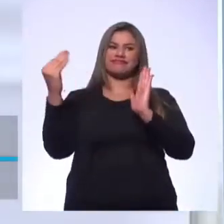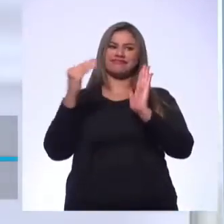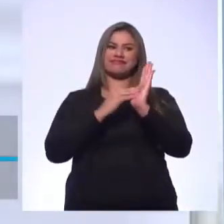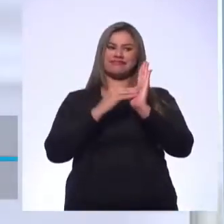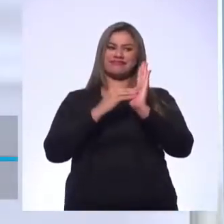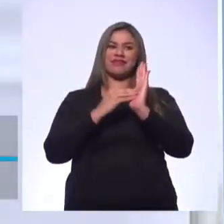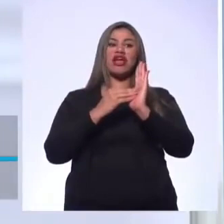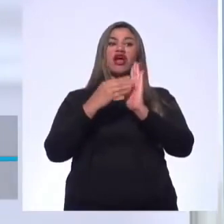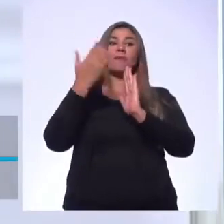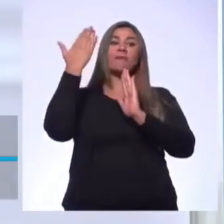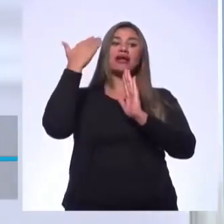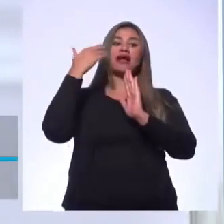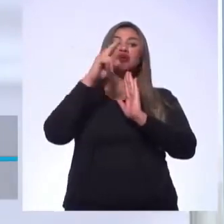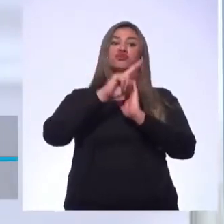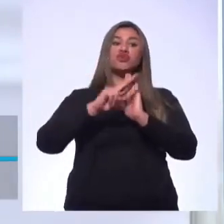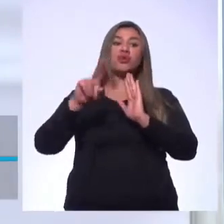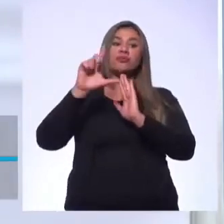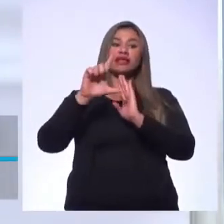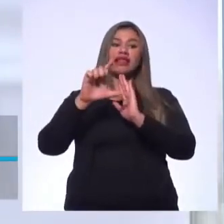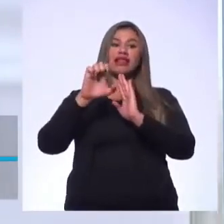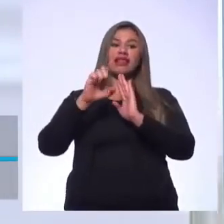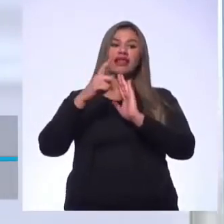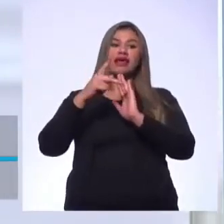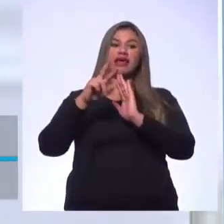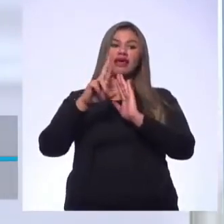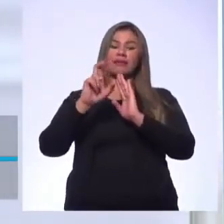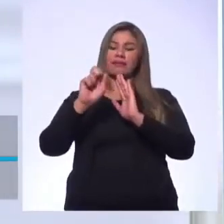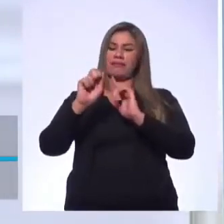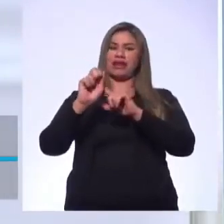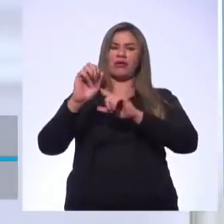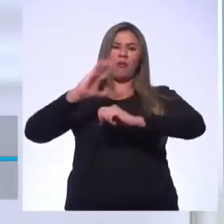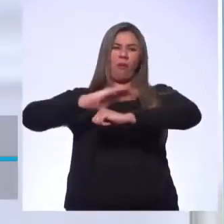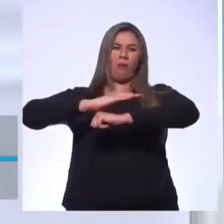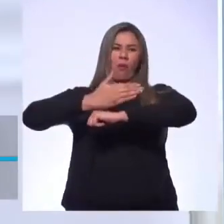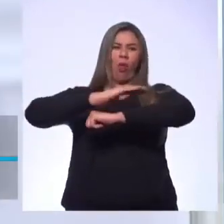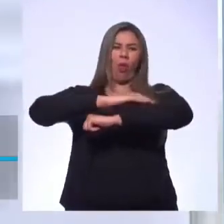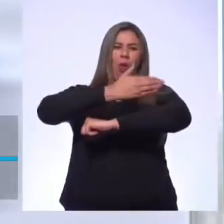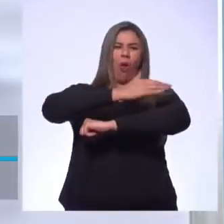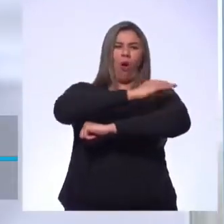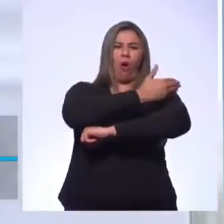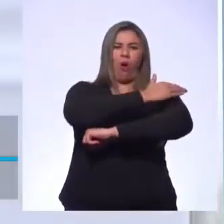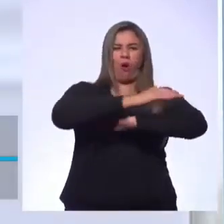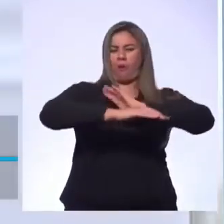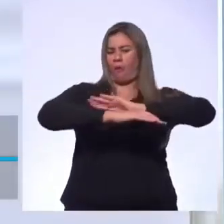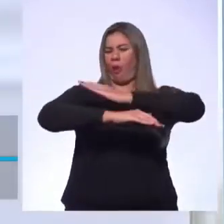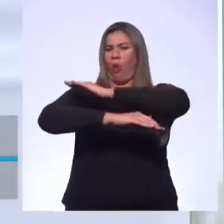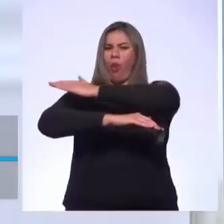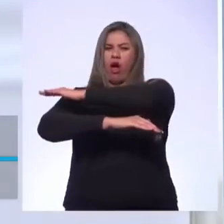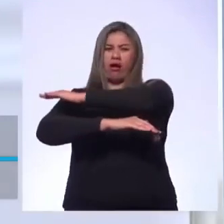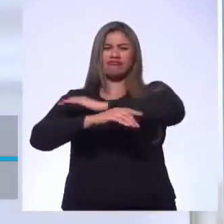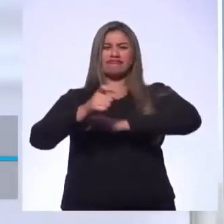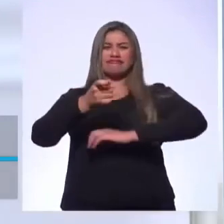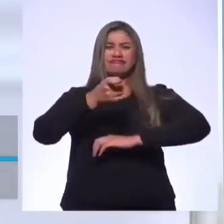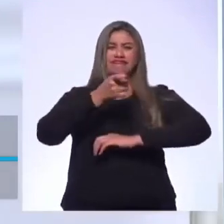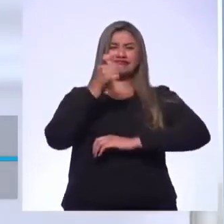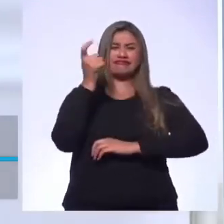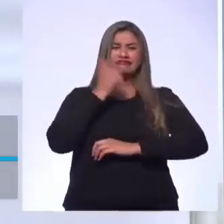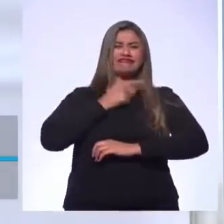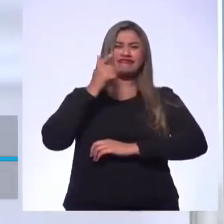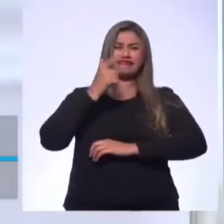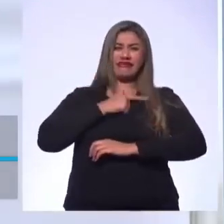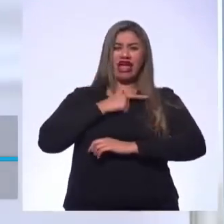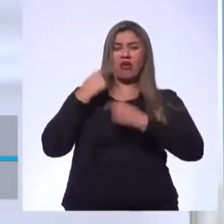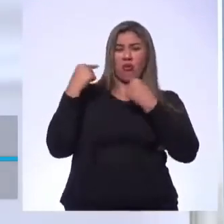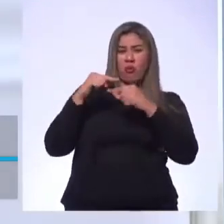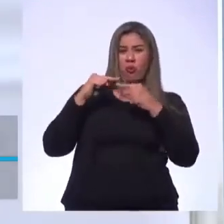de lepra, né? Aí, como virou um termo pejorativo, essa questão do leproso, o vale do leproso, aí hoje se chama hanseníase, mas é uma